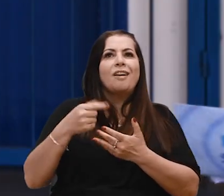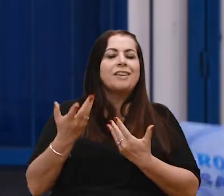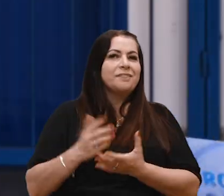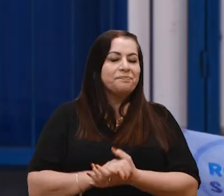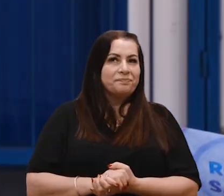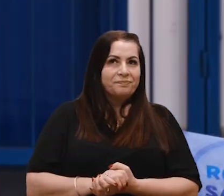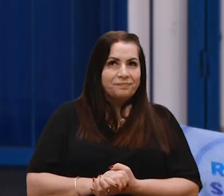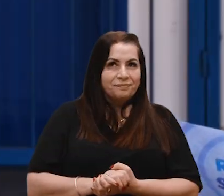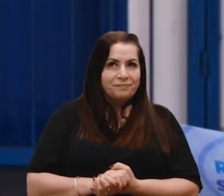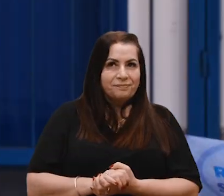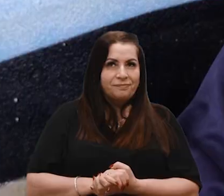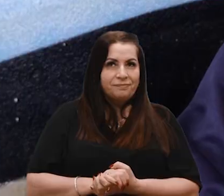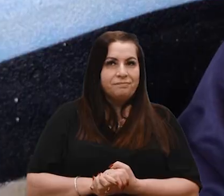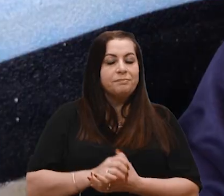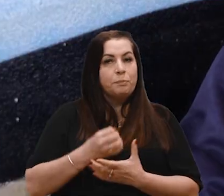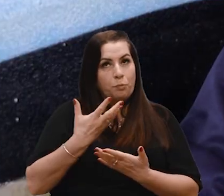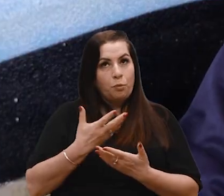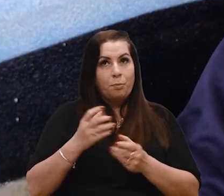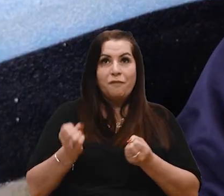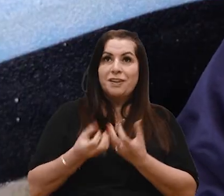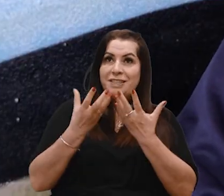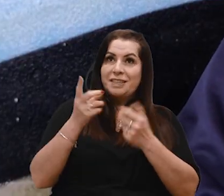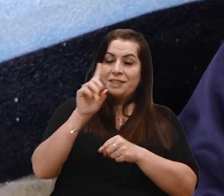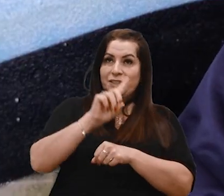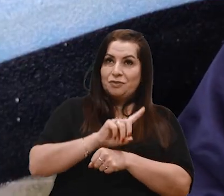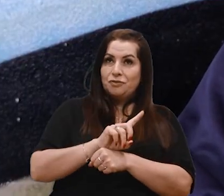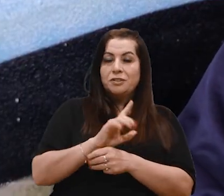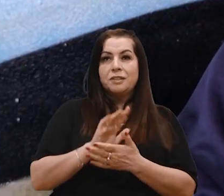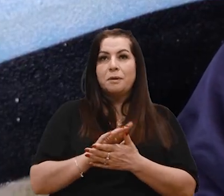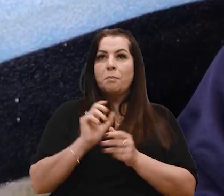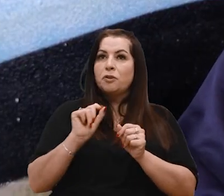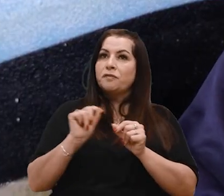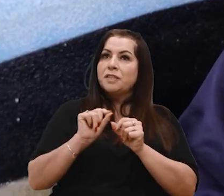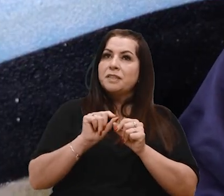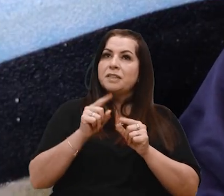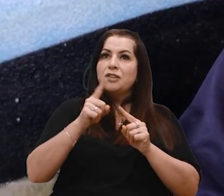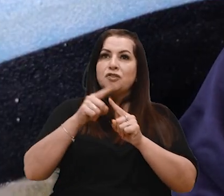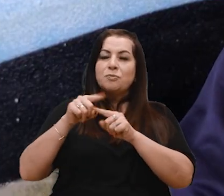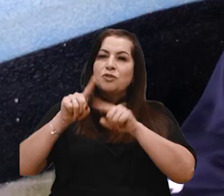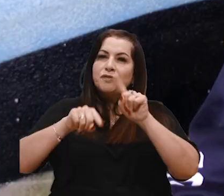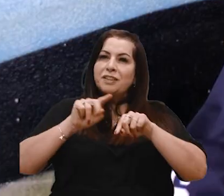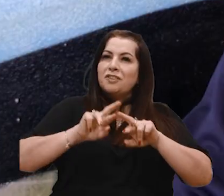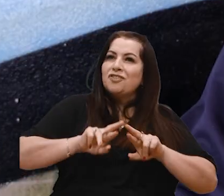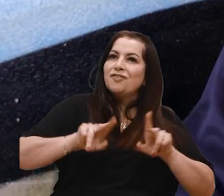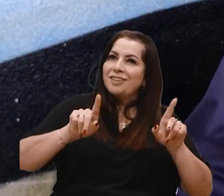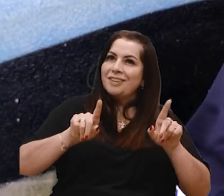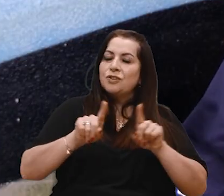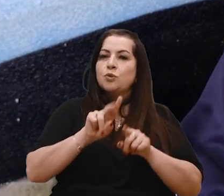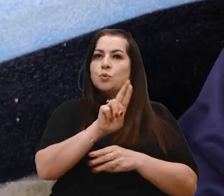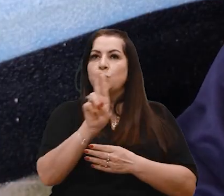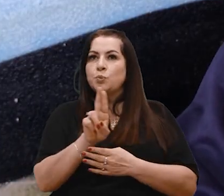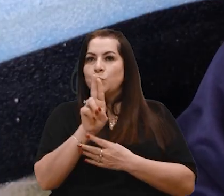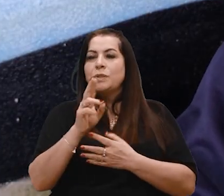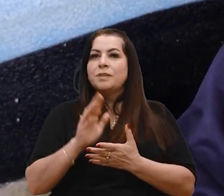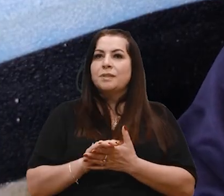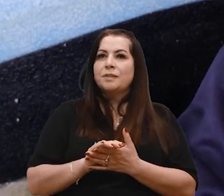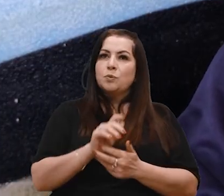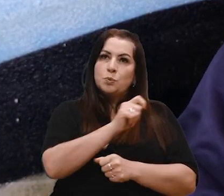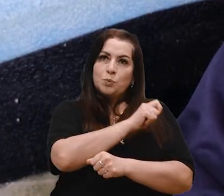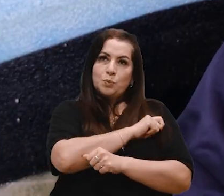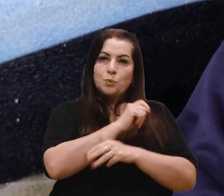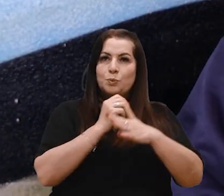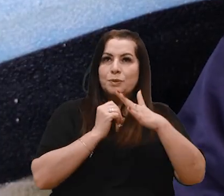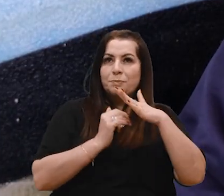na escola Vitório Weber? Bom, para festejar essa data, a gente pode fazer vários tipos de atividades diferentes, né?